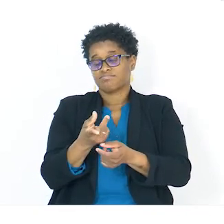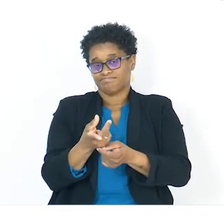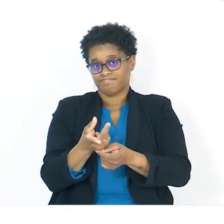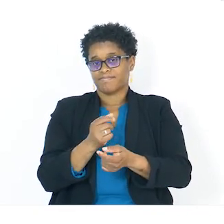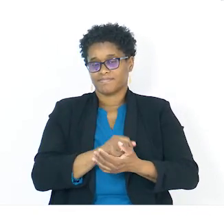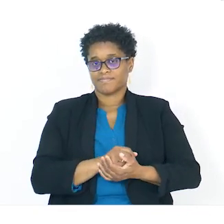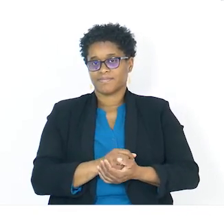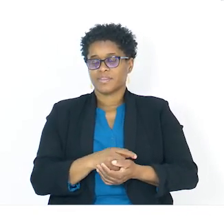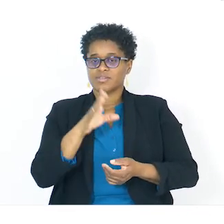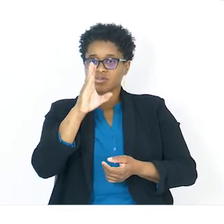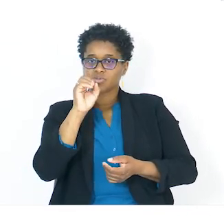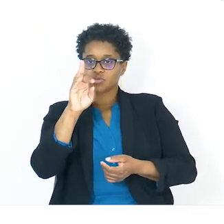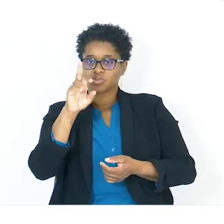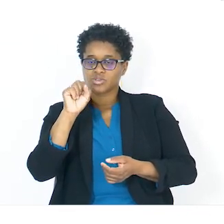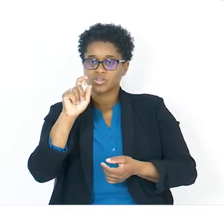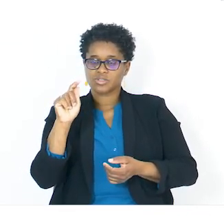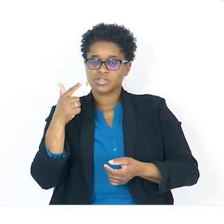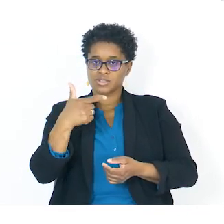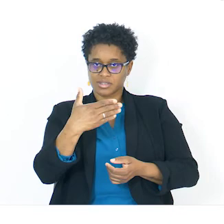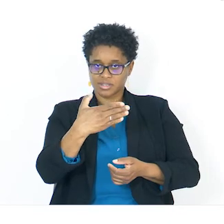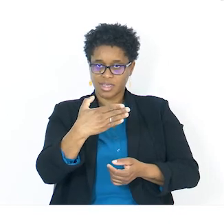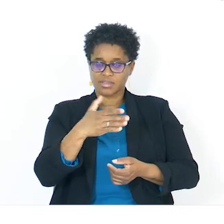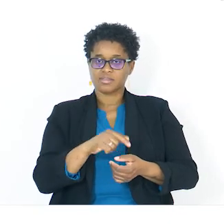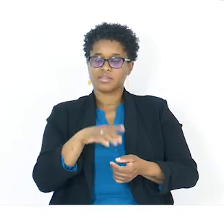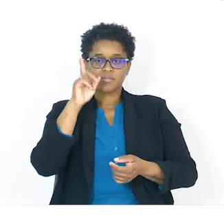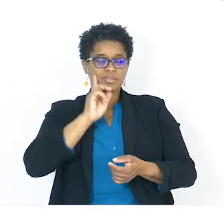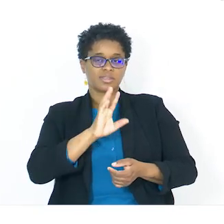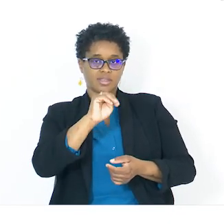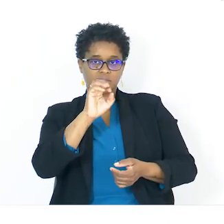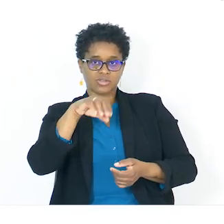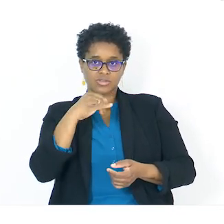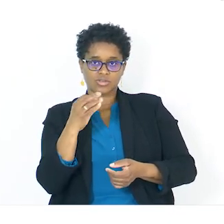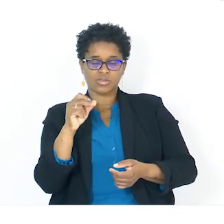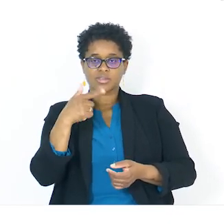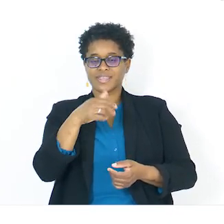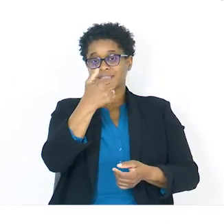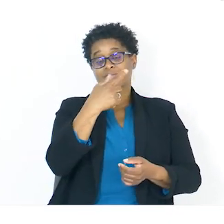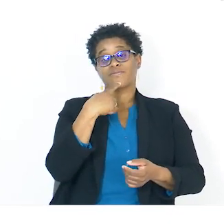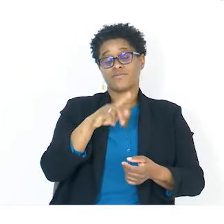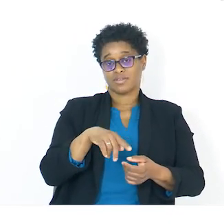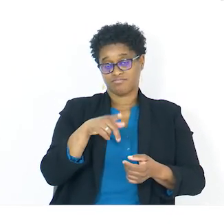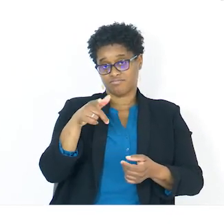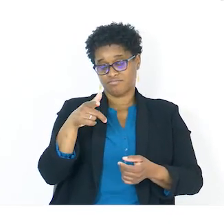berlindes. Então, o Jorge tem 7 e a Sónia tem o quíntuplo